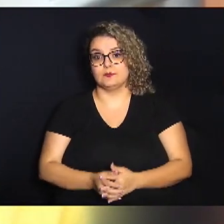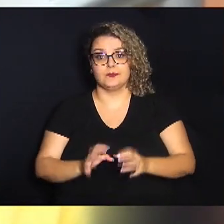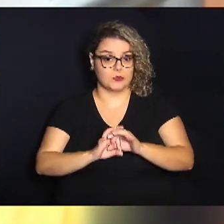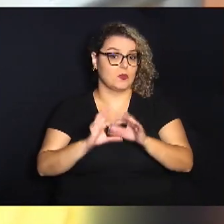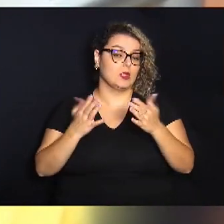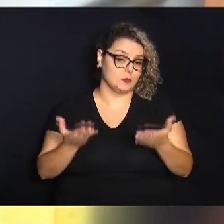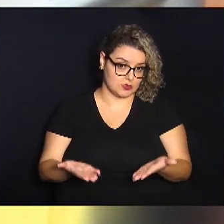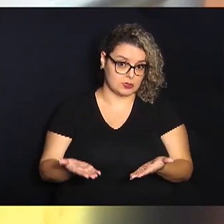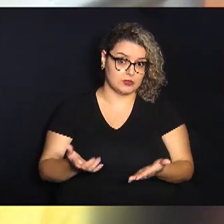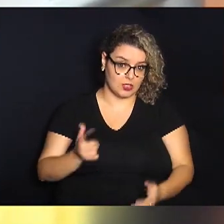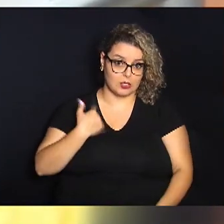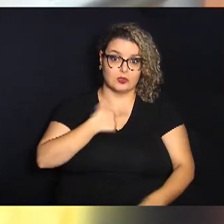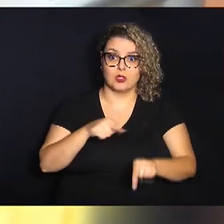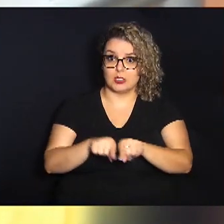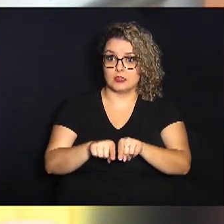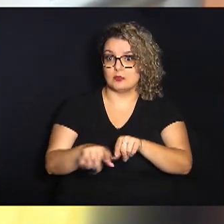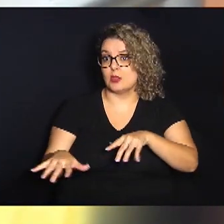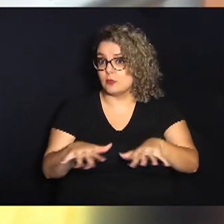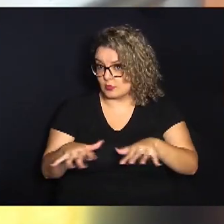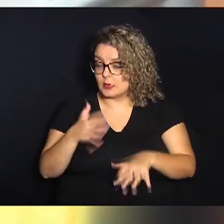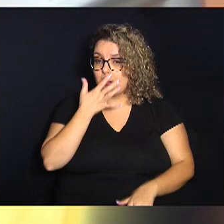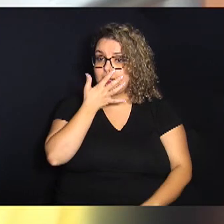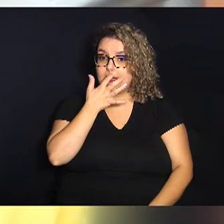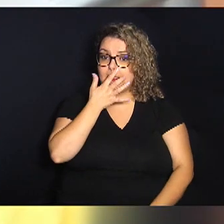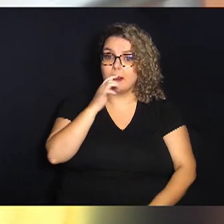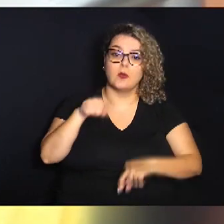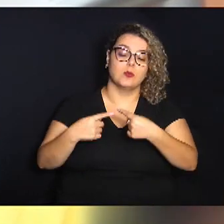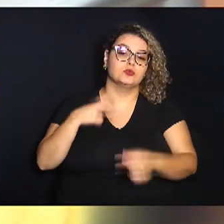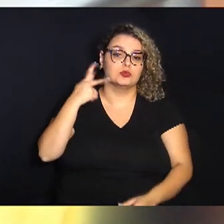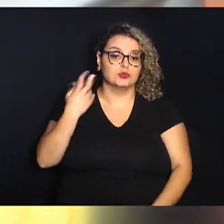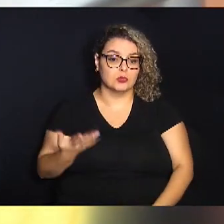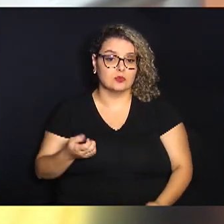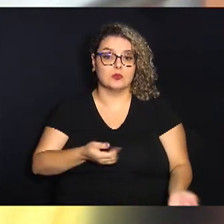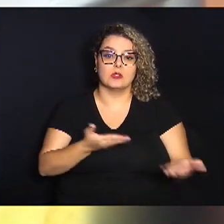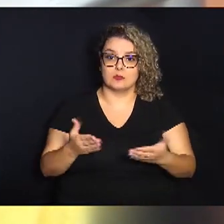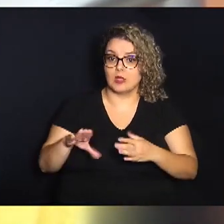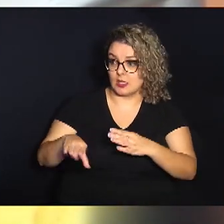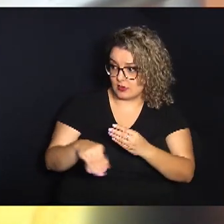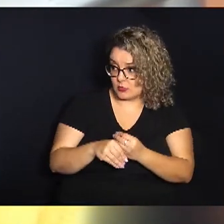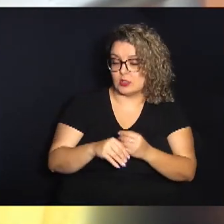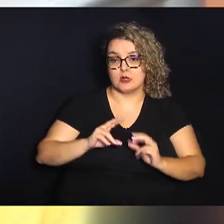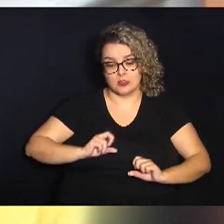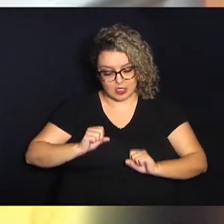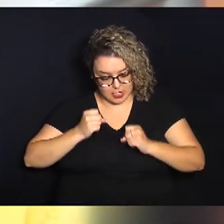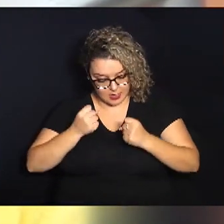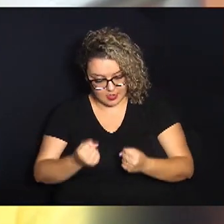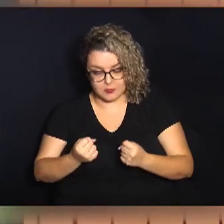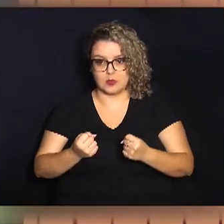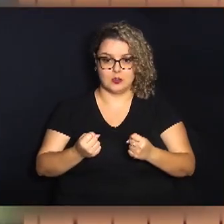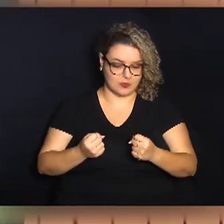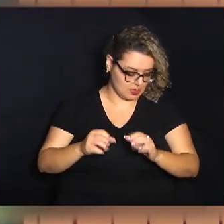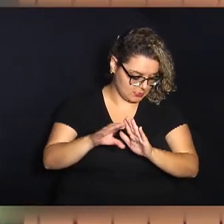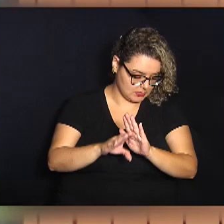dispuser disso, nós também mobilizarmos aqui outros vereadores para apresentarem emendas que reforcem esse